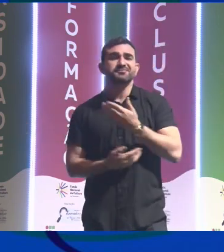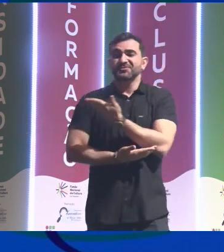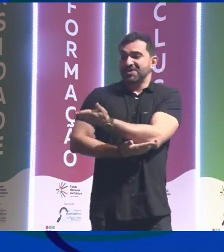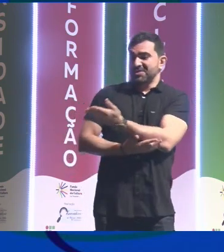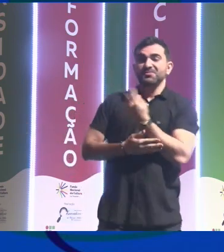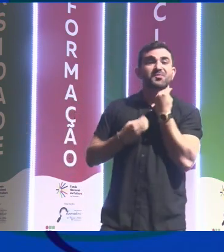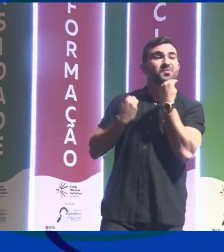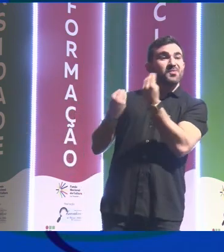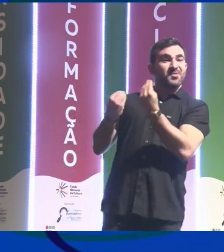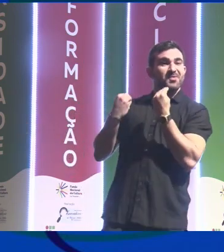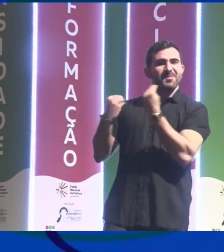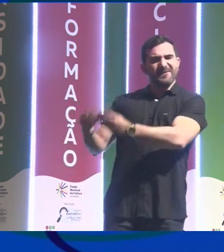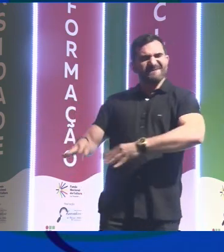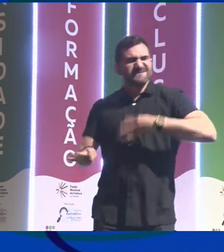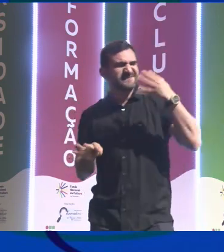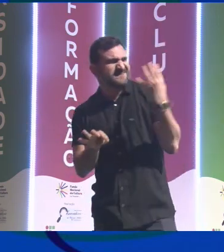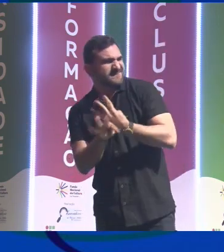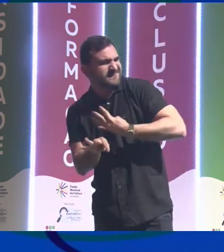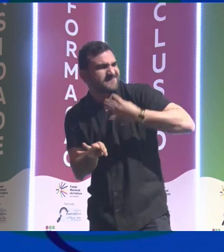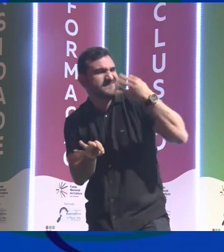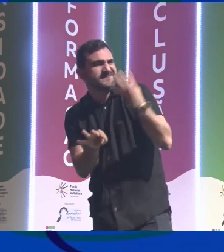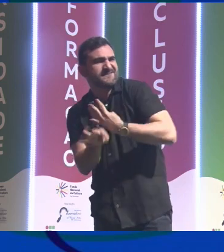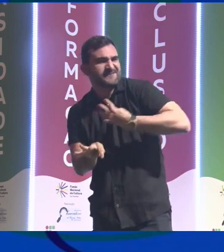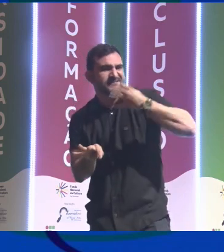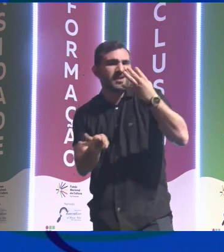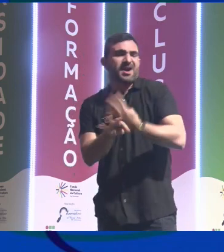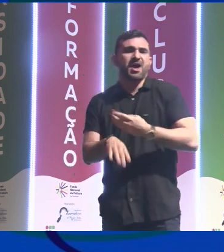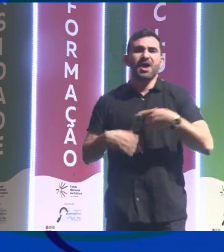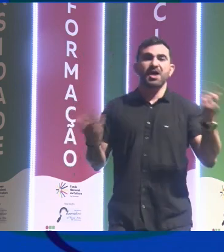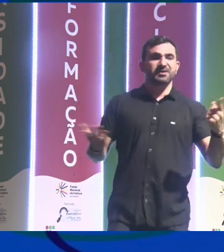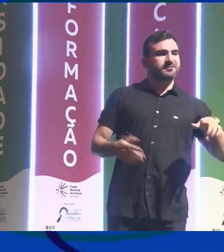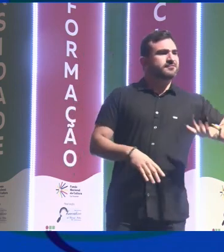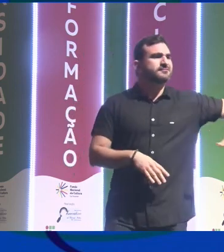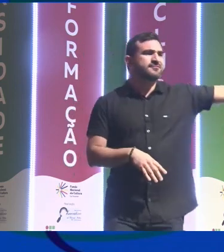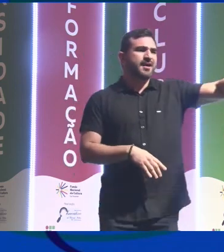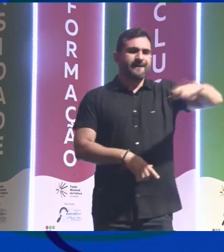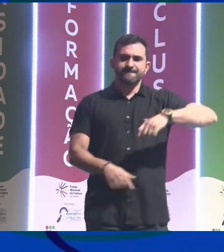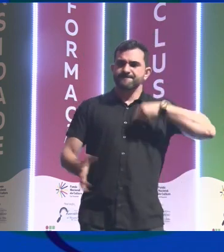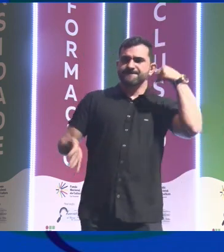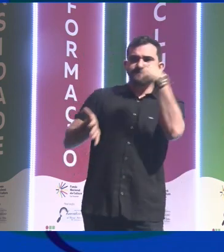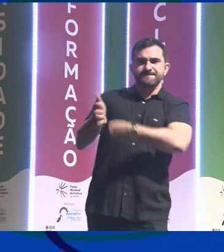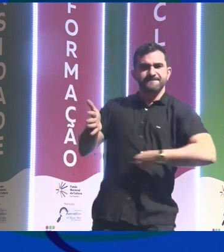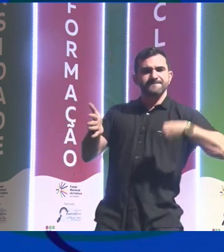Como vai resistir quando o galo insistir